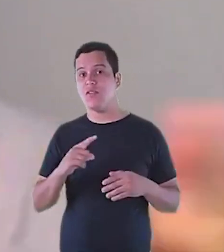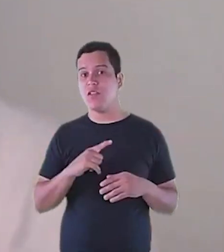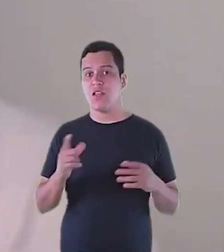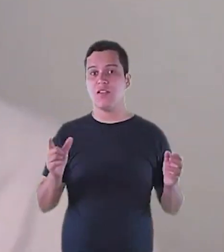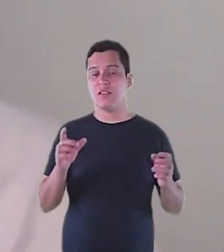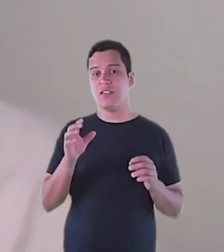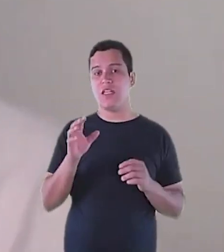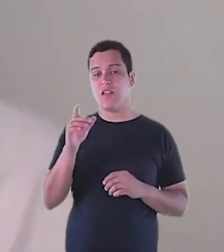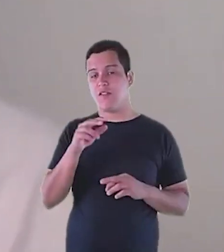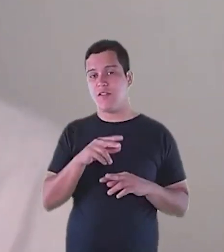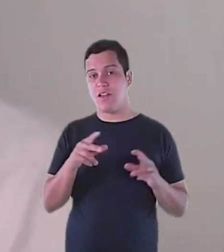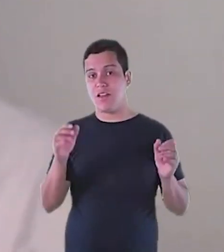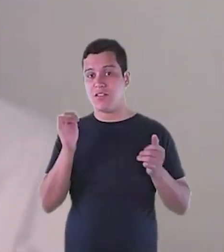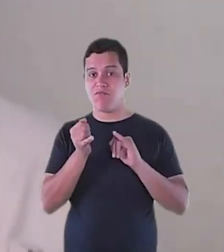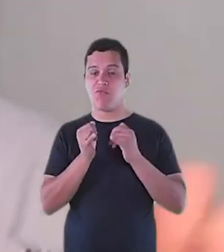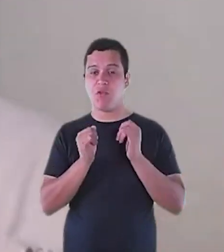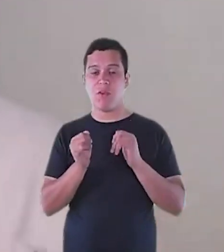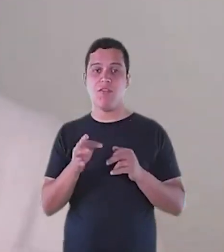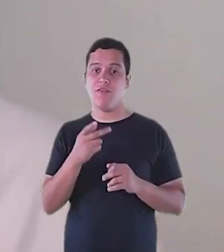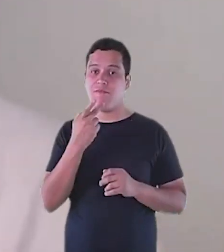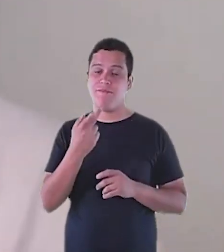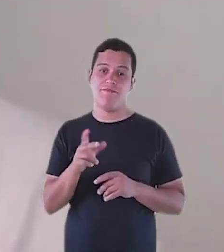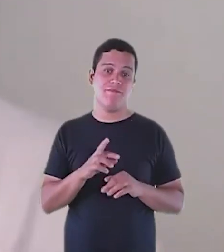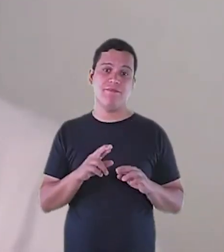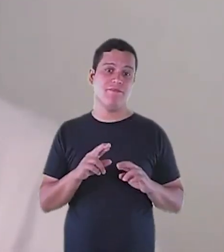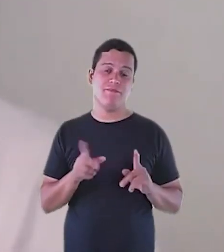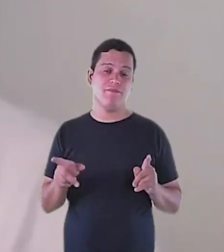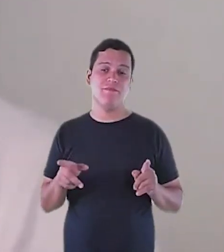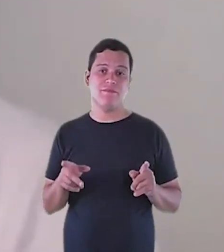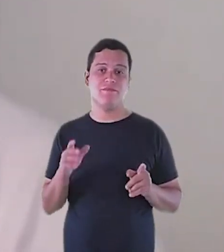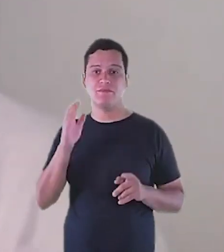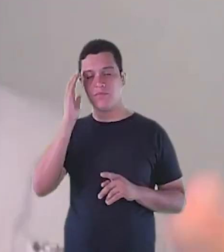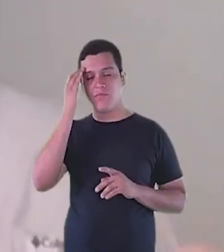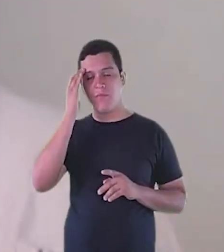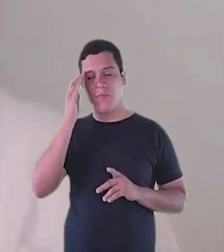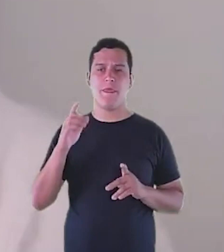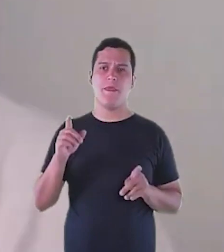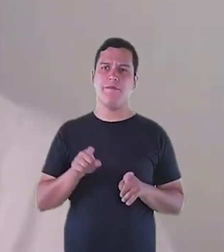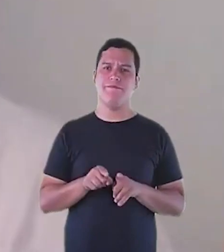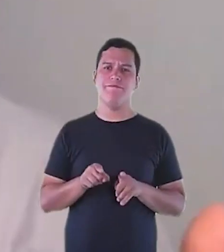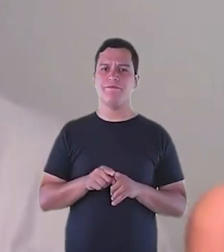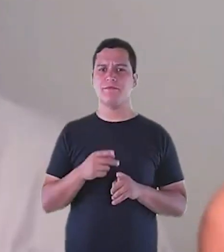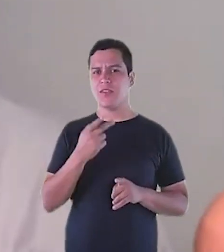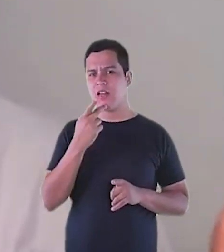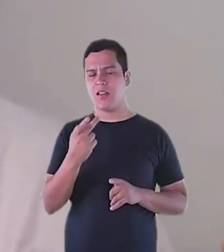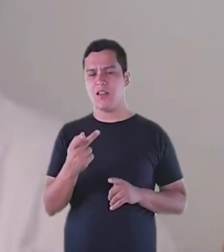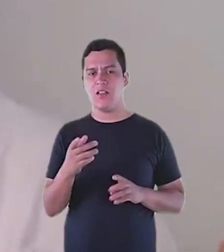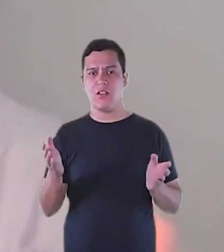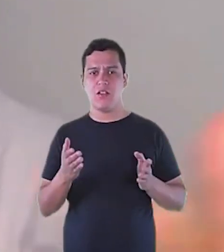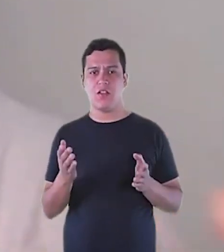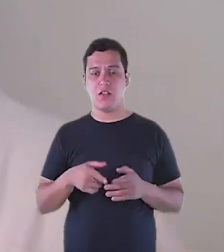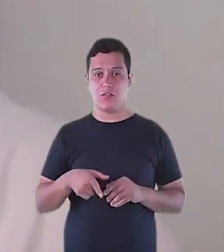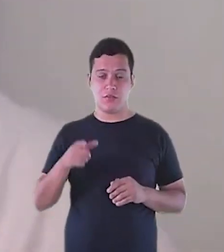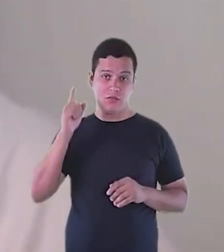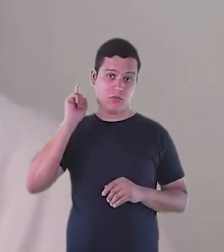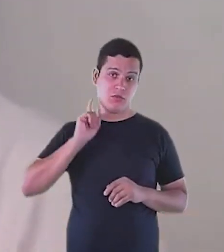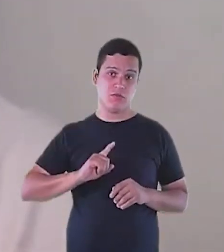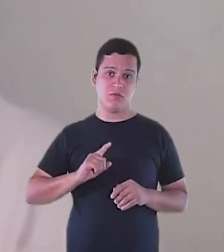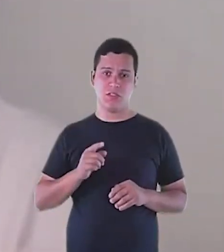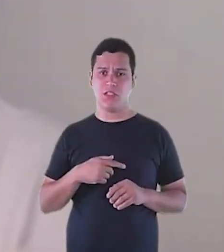que tem uma contradição curiosa. Por exemplo, em Confidência Mineira, defendia uma república,